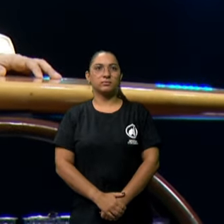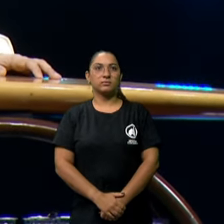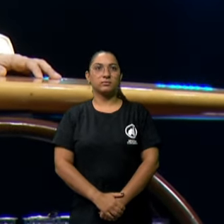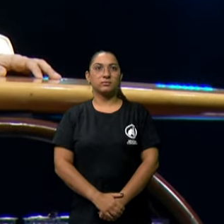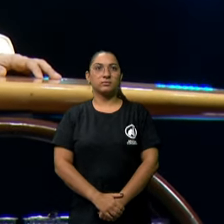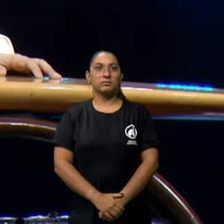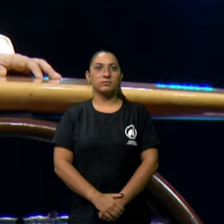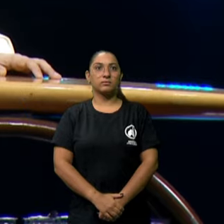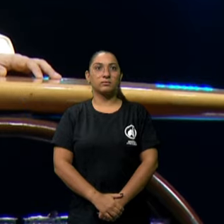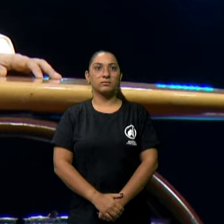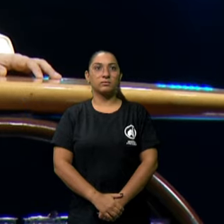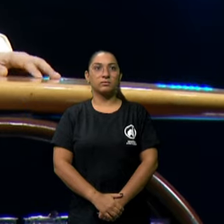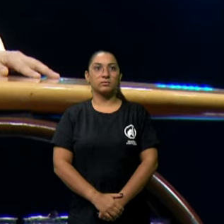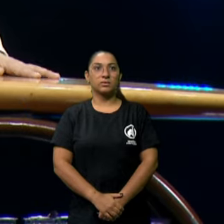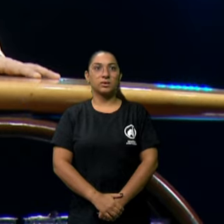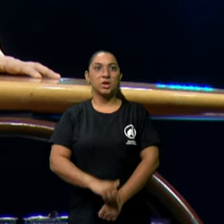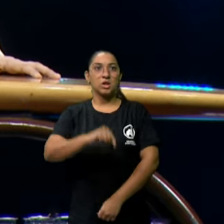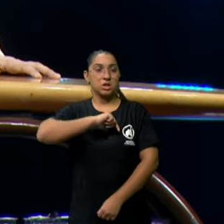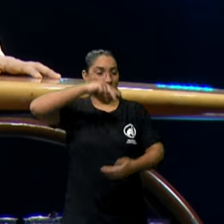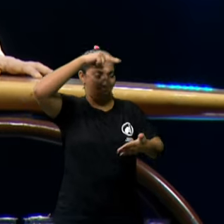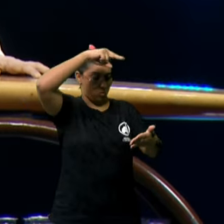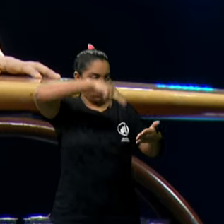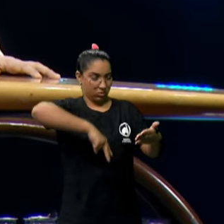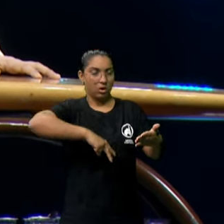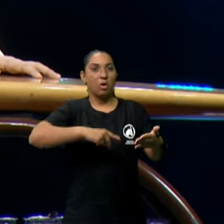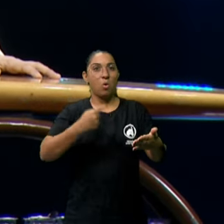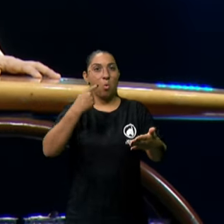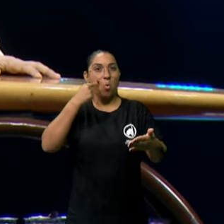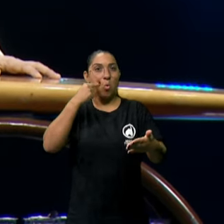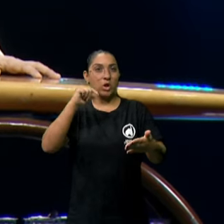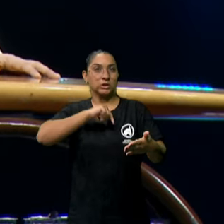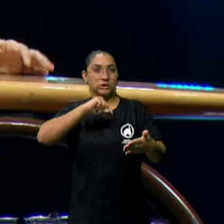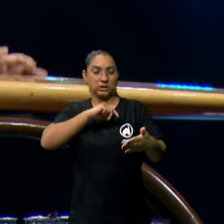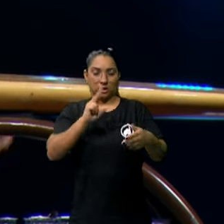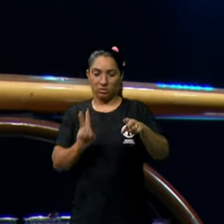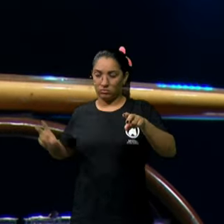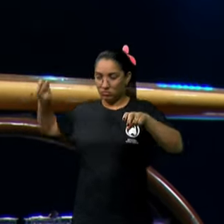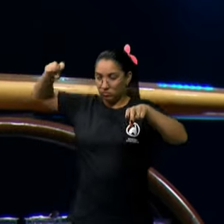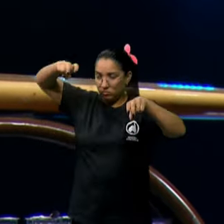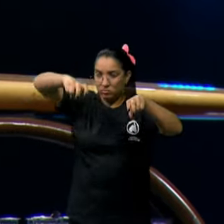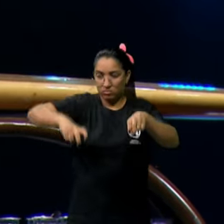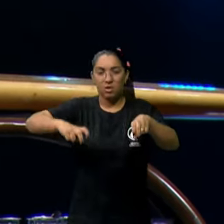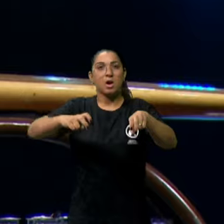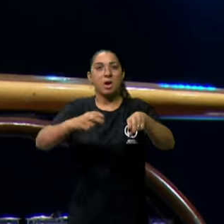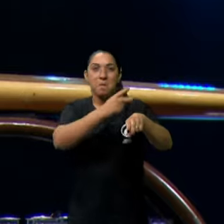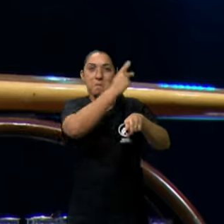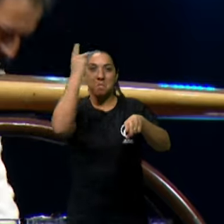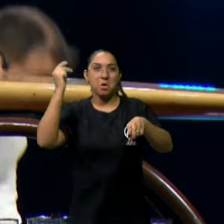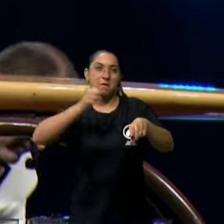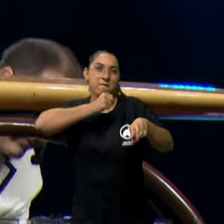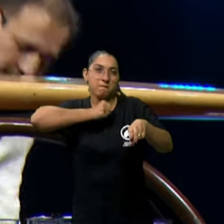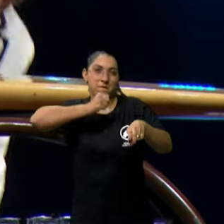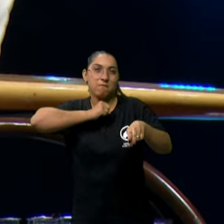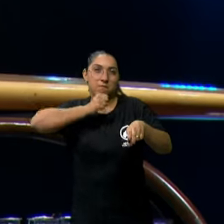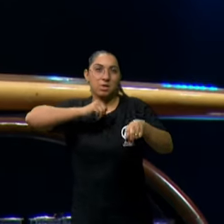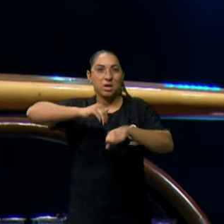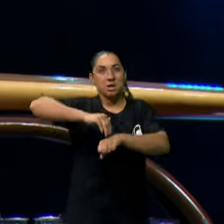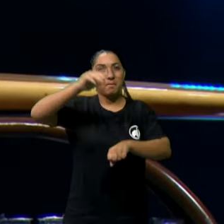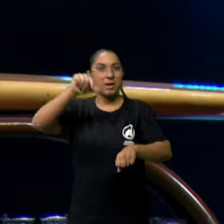eu vou estar olhando até que foram colocados os Tronos se sentou um ancião de dias cujo o vestido